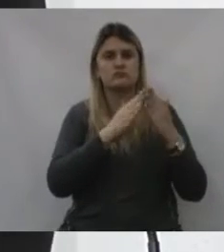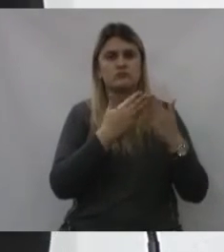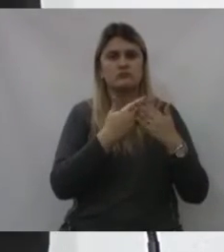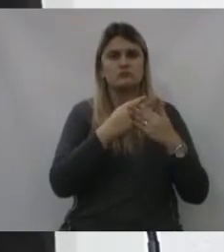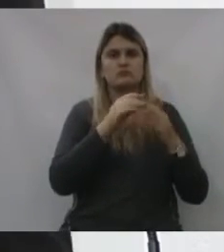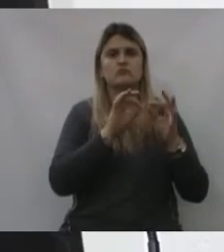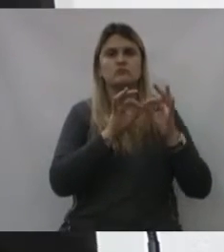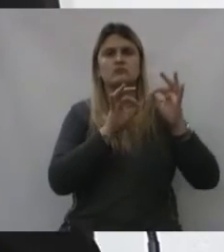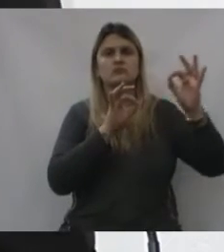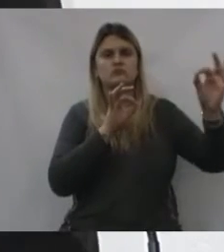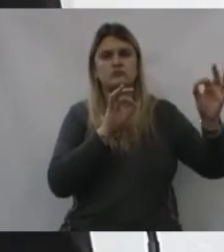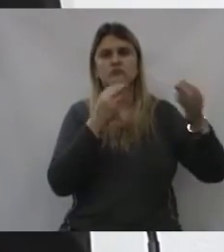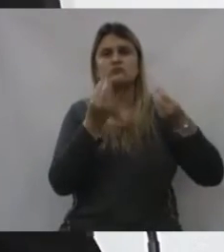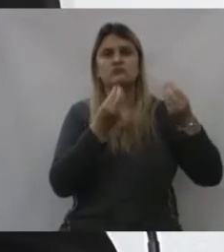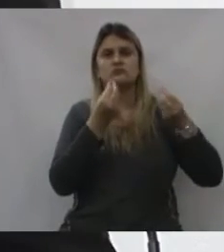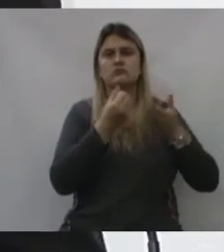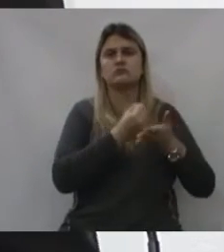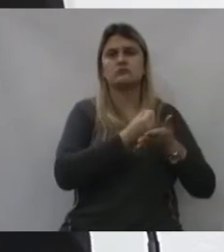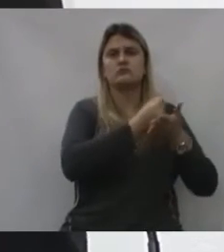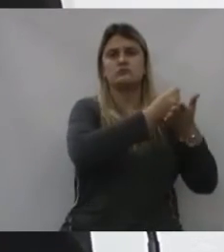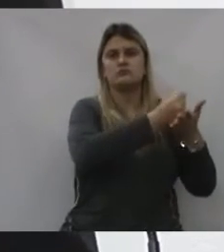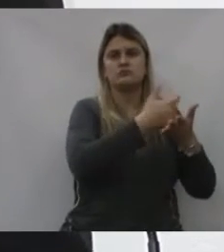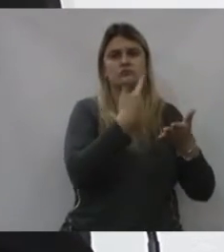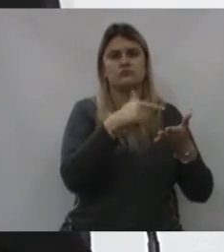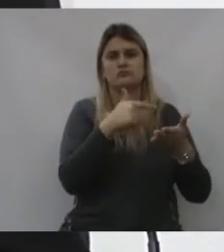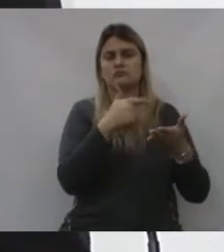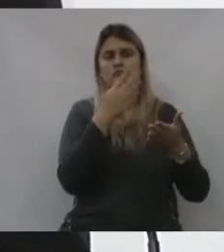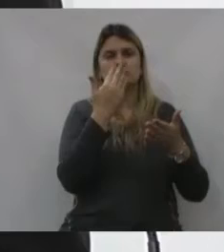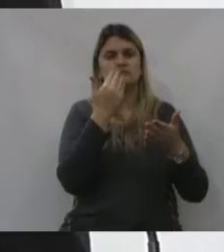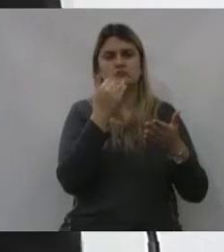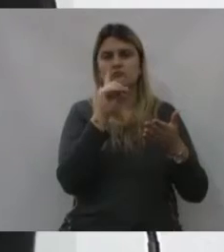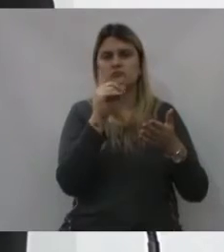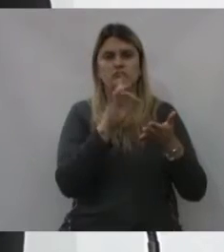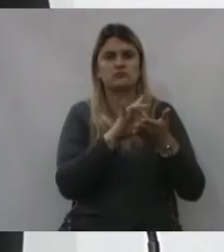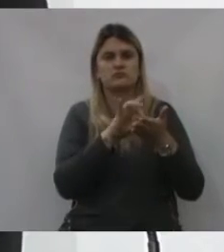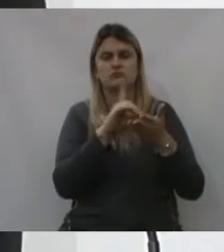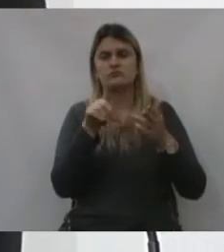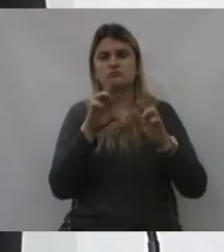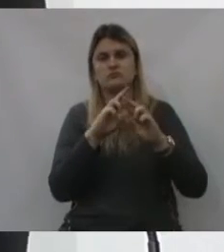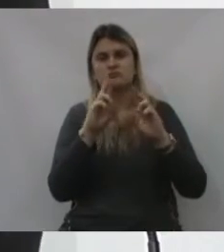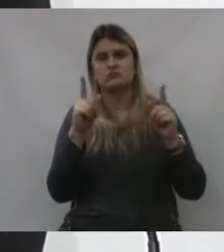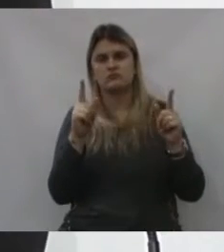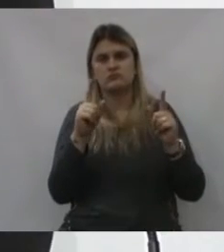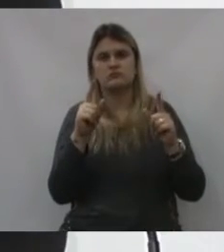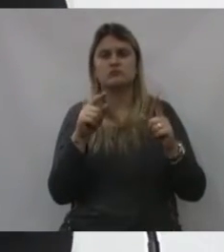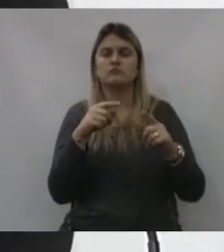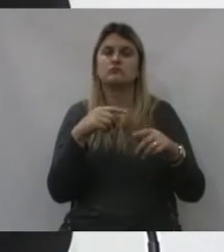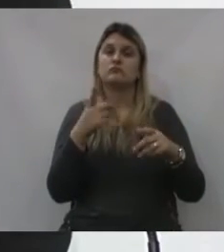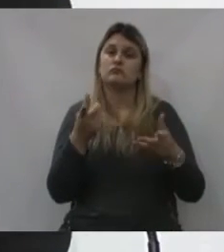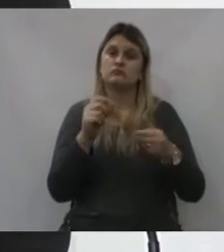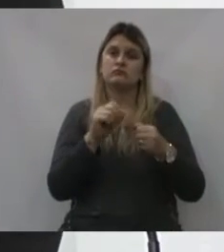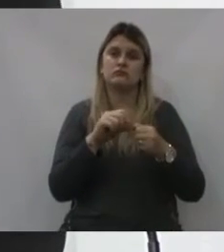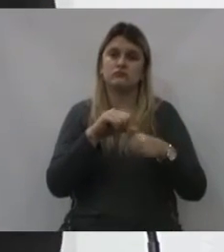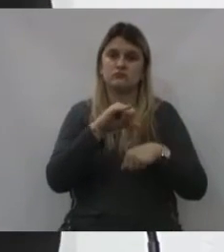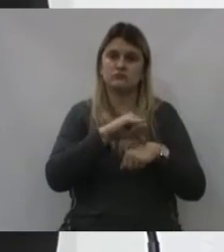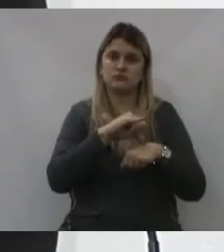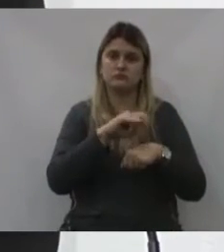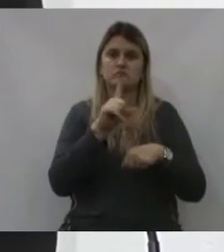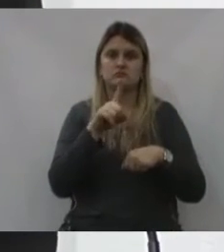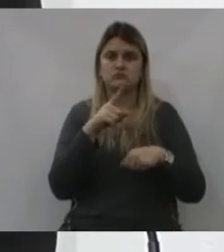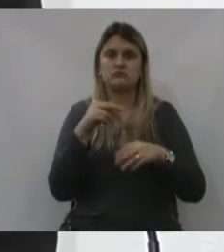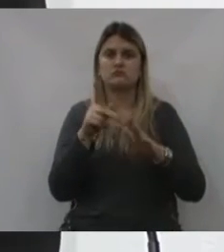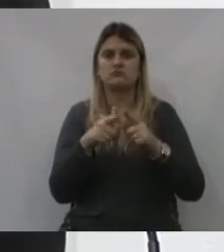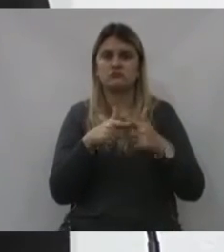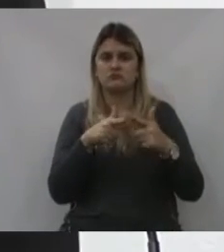assim uma escola isolada, as pessoas levar, o cardápio não é o mesmo às vezes, né? Então,